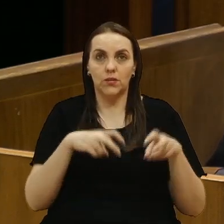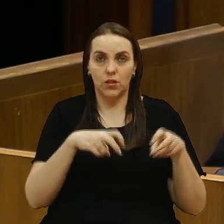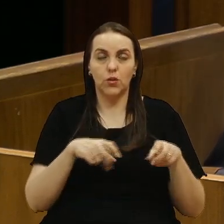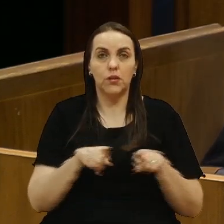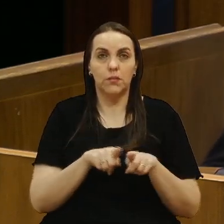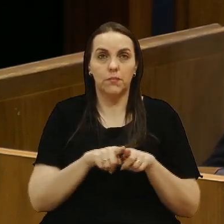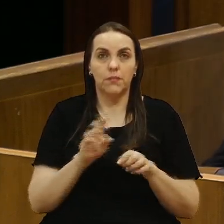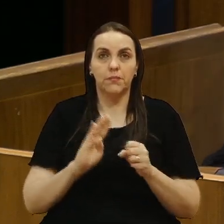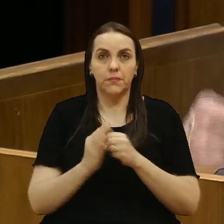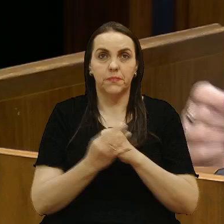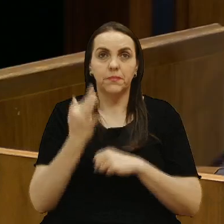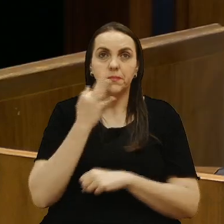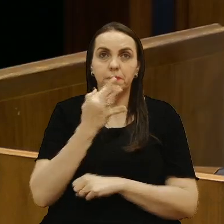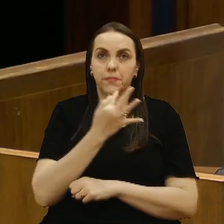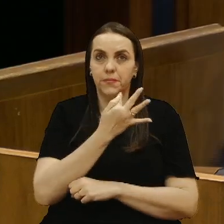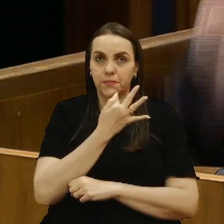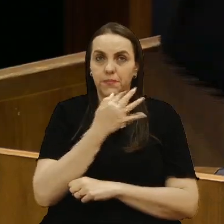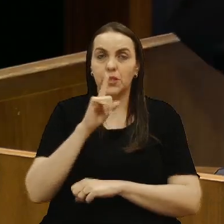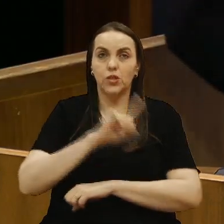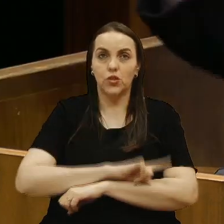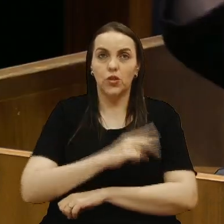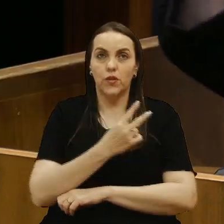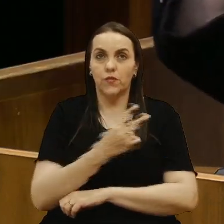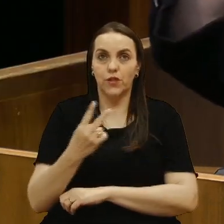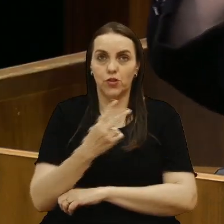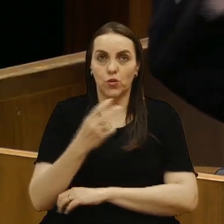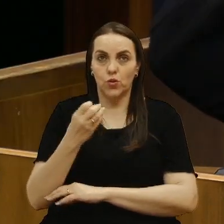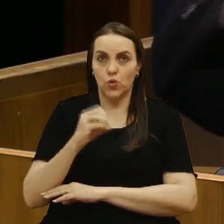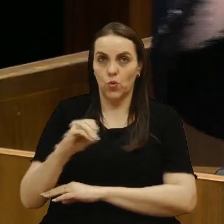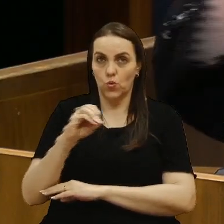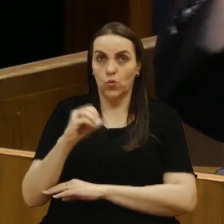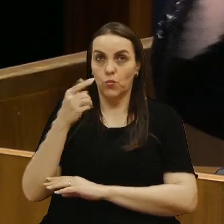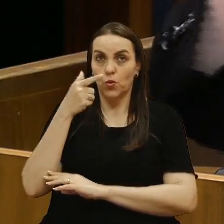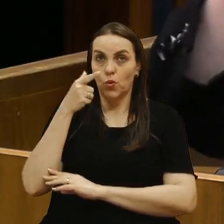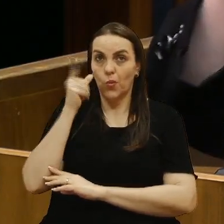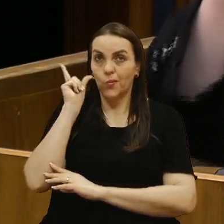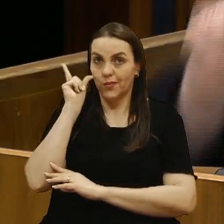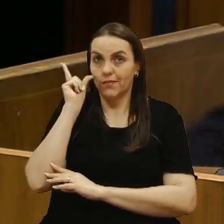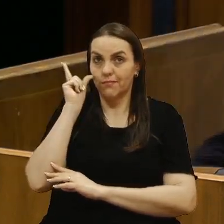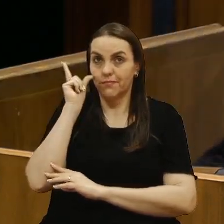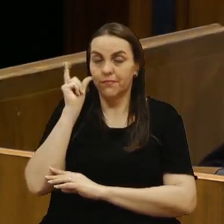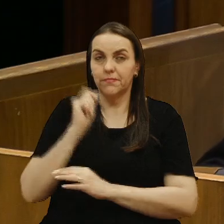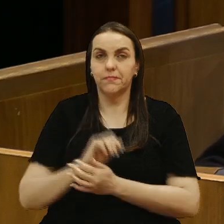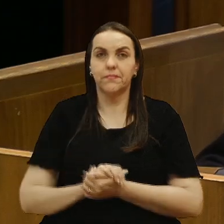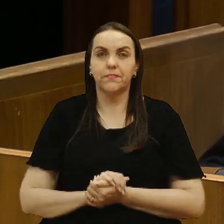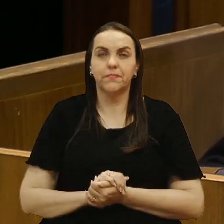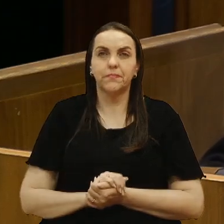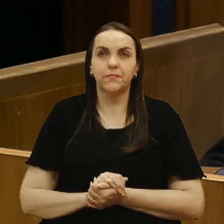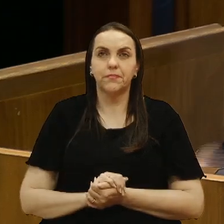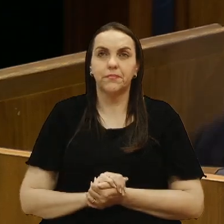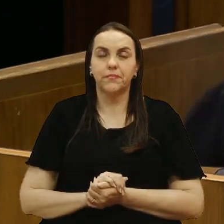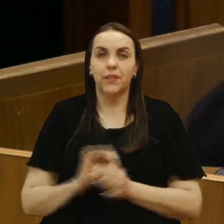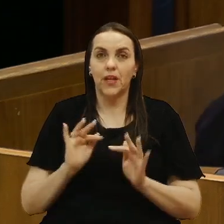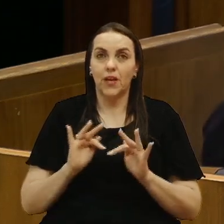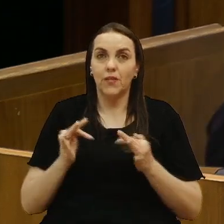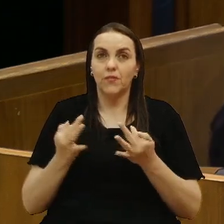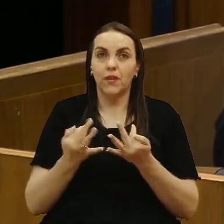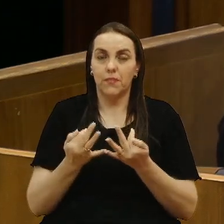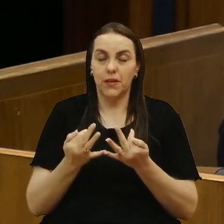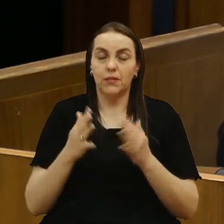Forqueta. No dia 22 de outubro, ontem, gente, as famílias